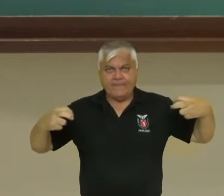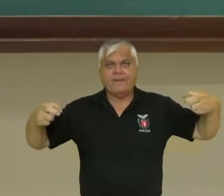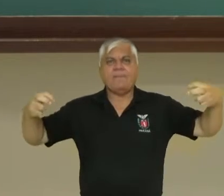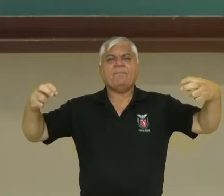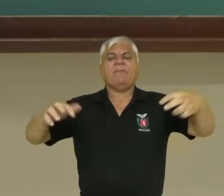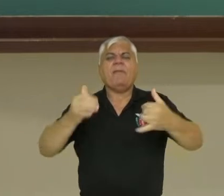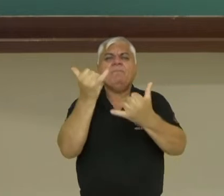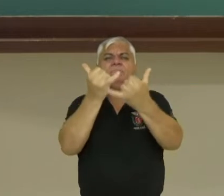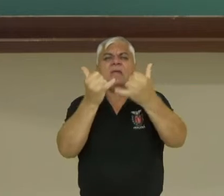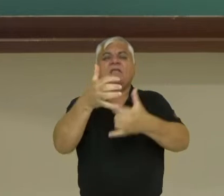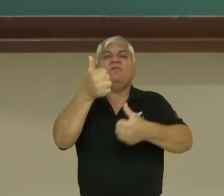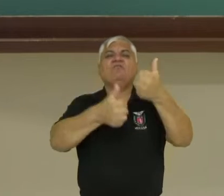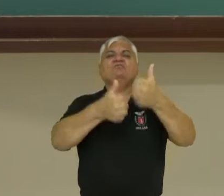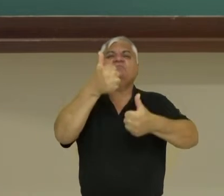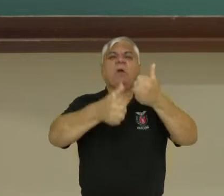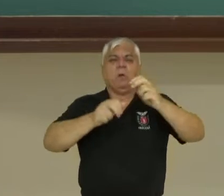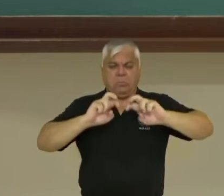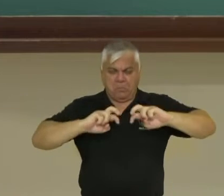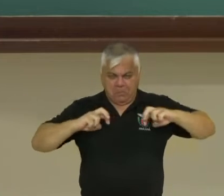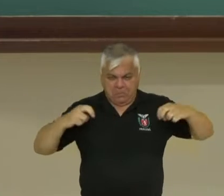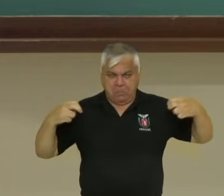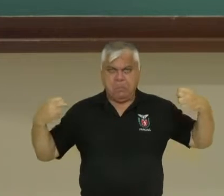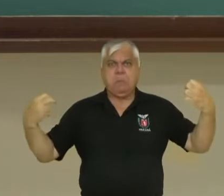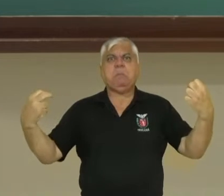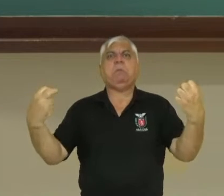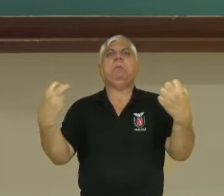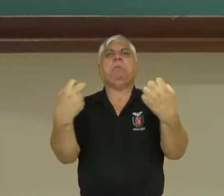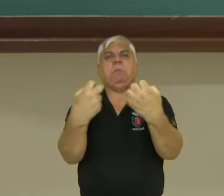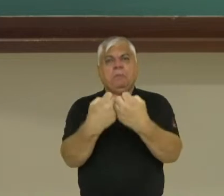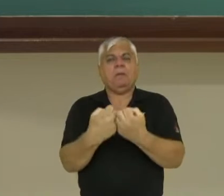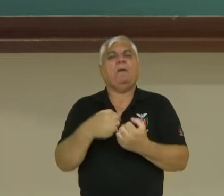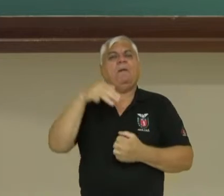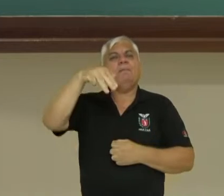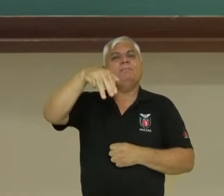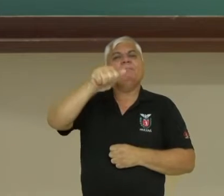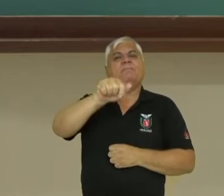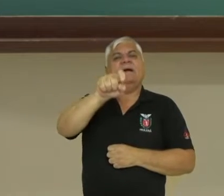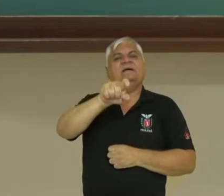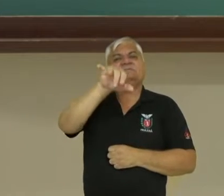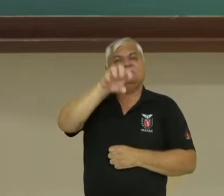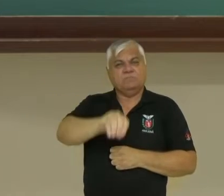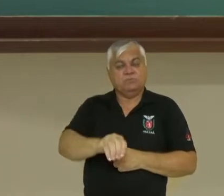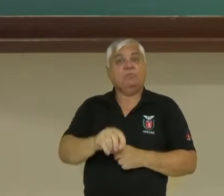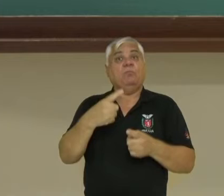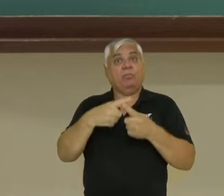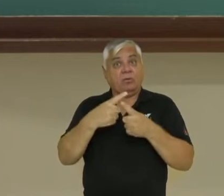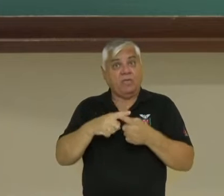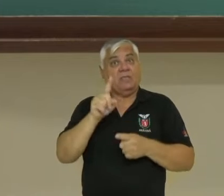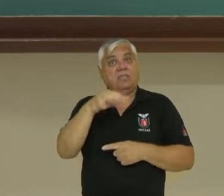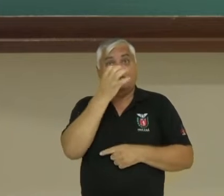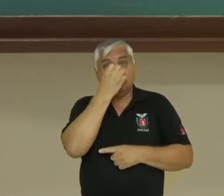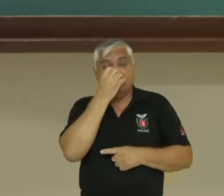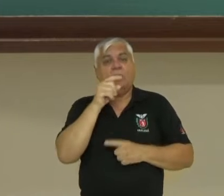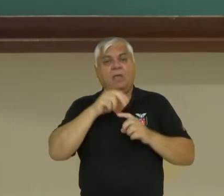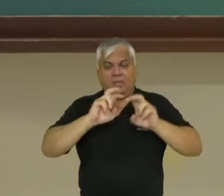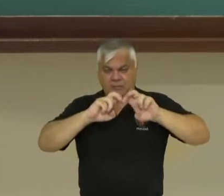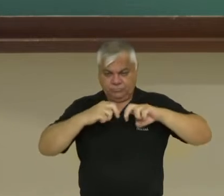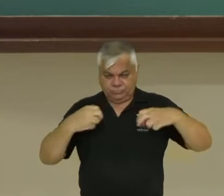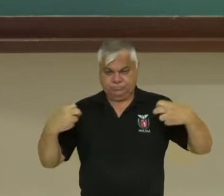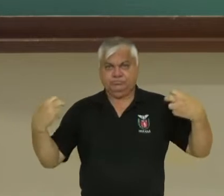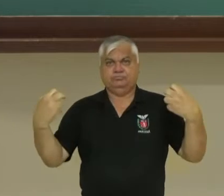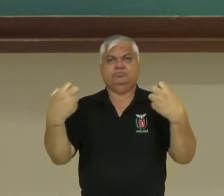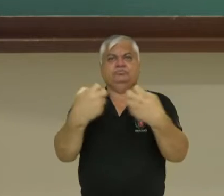de futebol. A gente vai ver algumas fotos, né, do Circo Máximos para vocês entenderem, porque o Circo Máximos tem esse formato de teatro